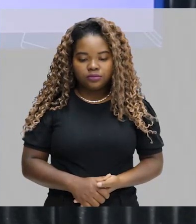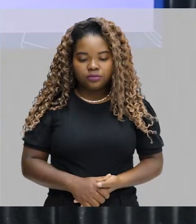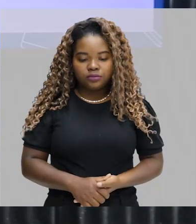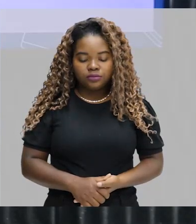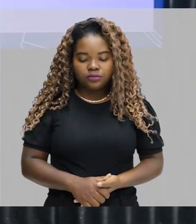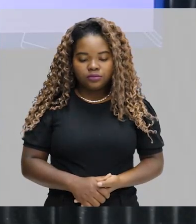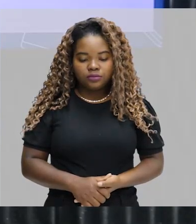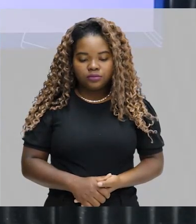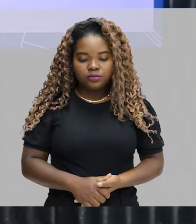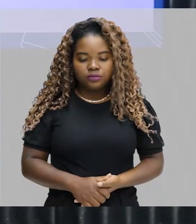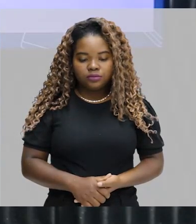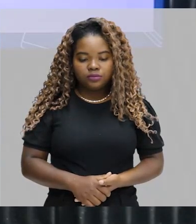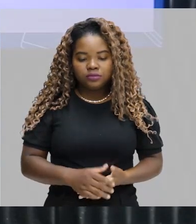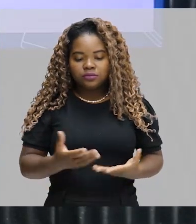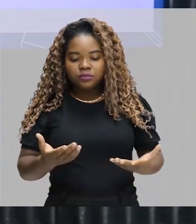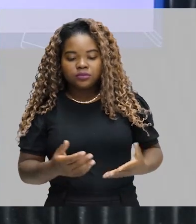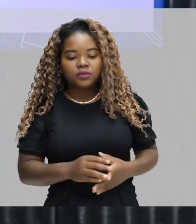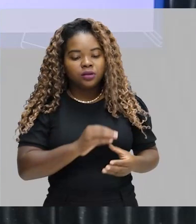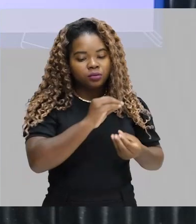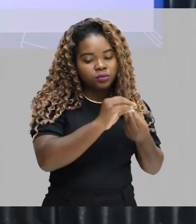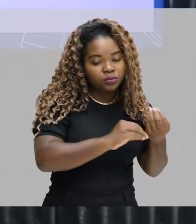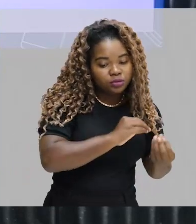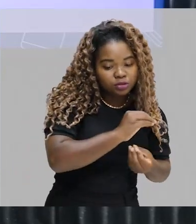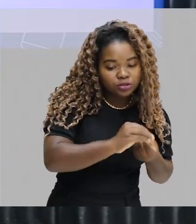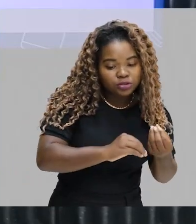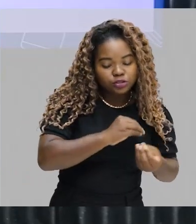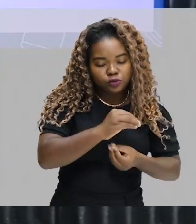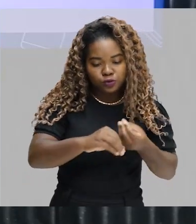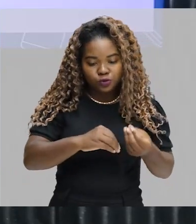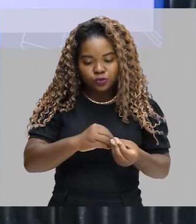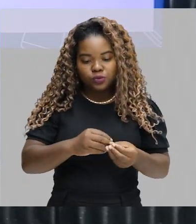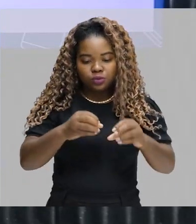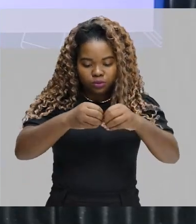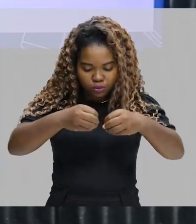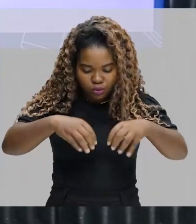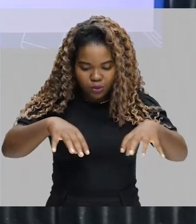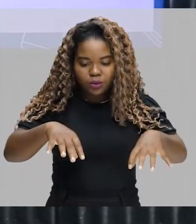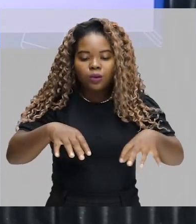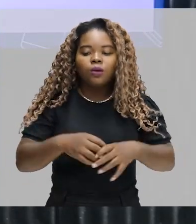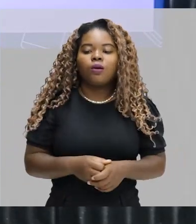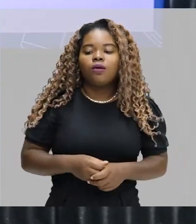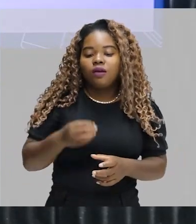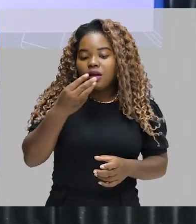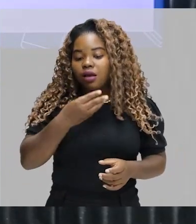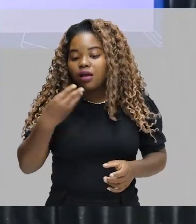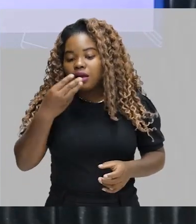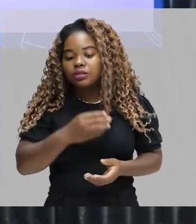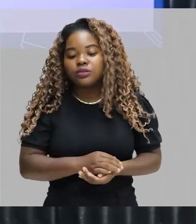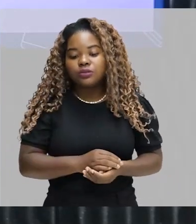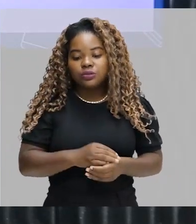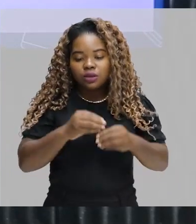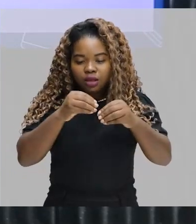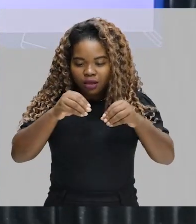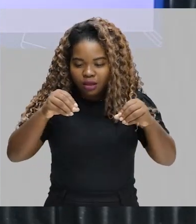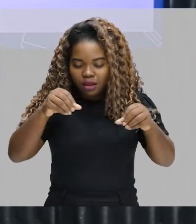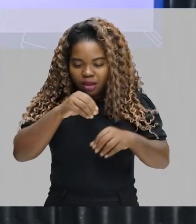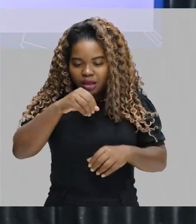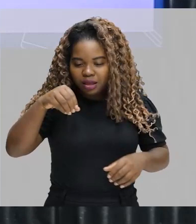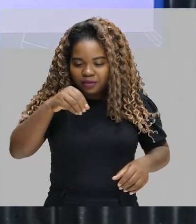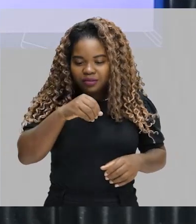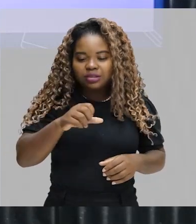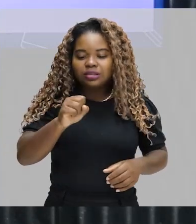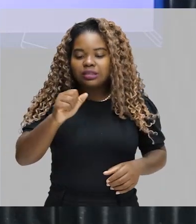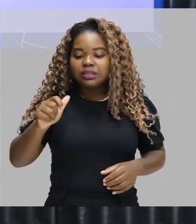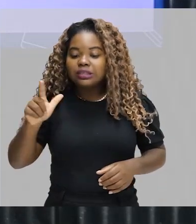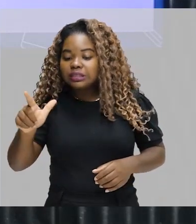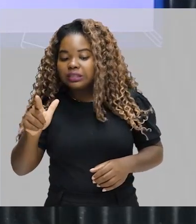salt. Combine, misture os ovos, o açúcar, a farinha e o sal. Aqui é demonstrando o